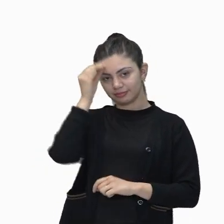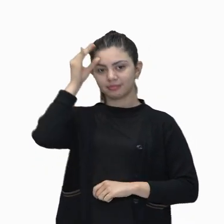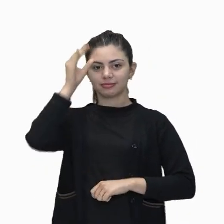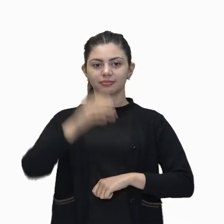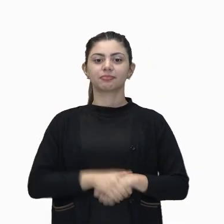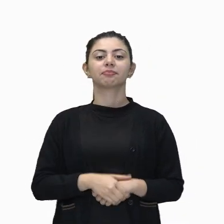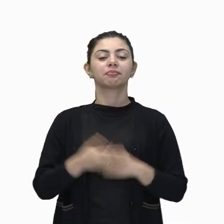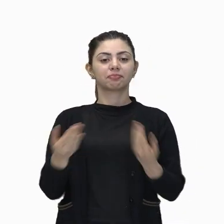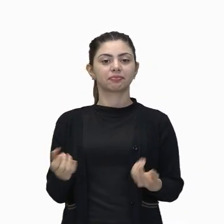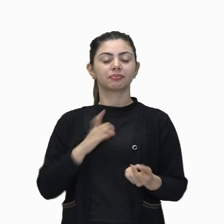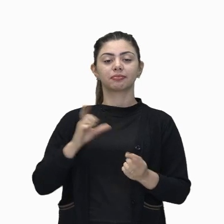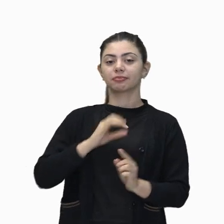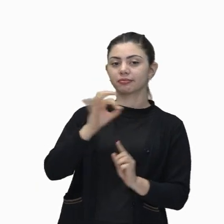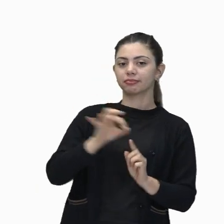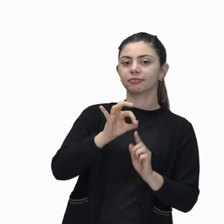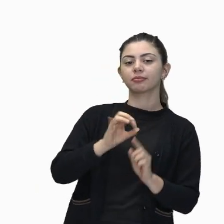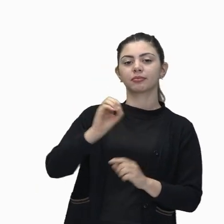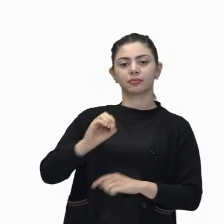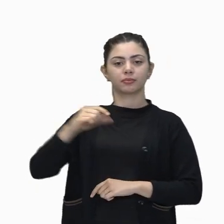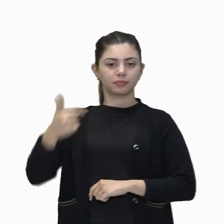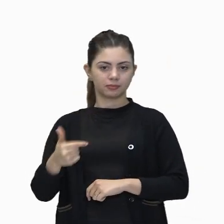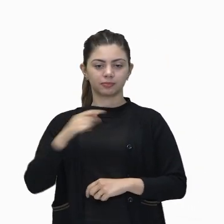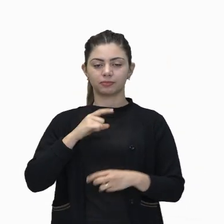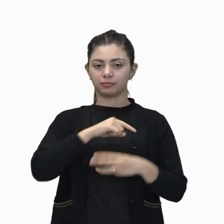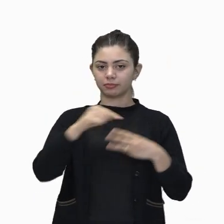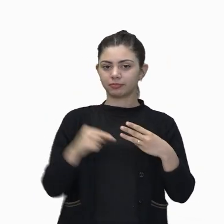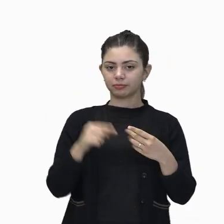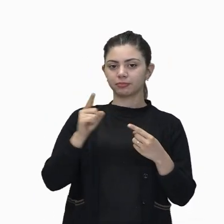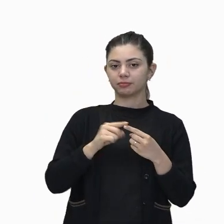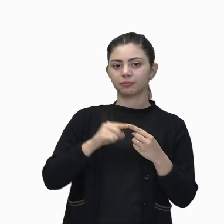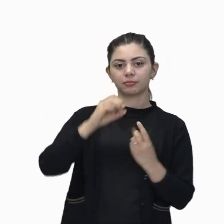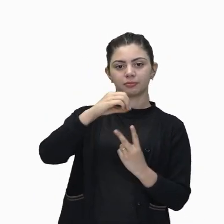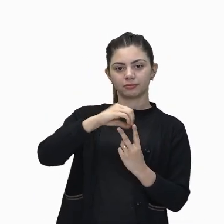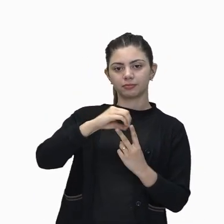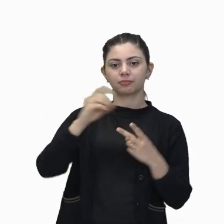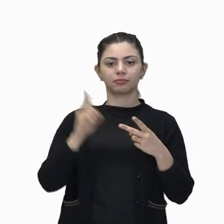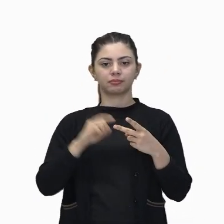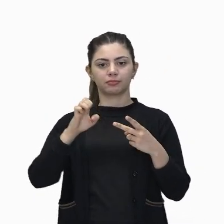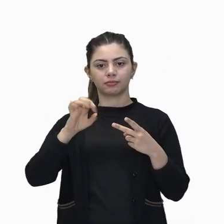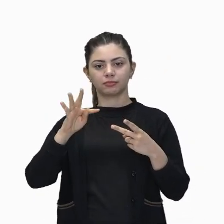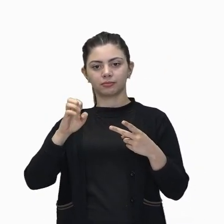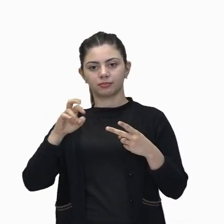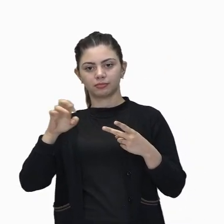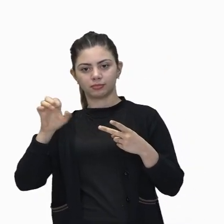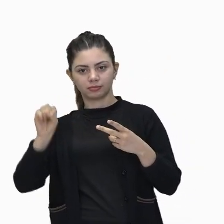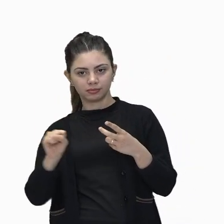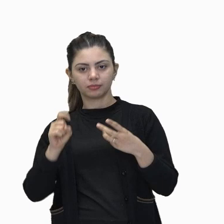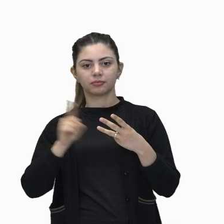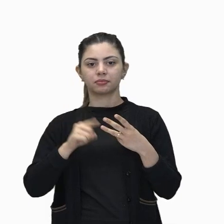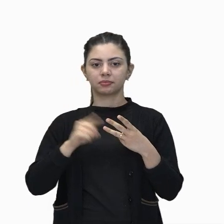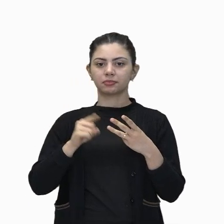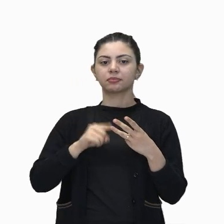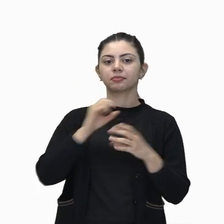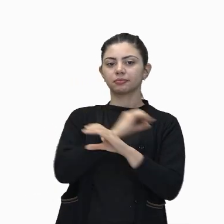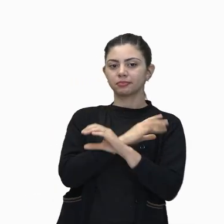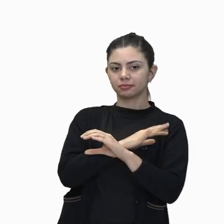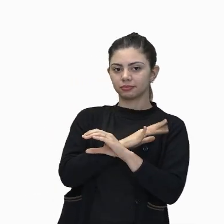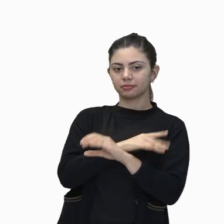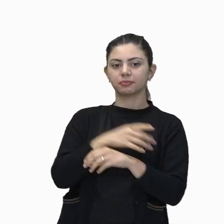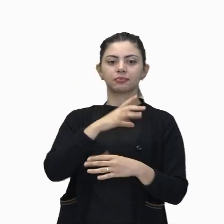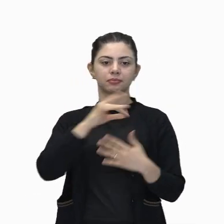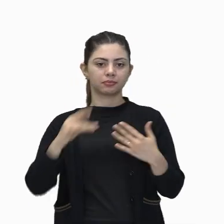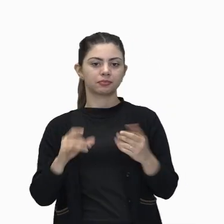conhecimento, funções oxigenadas, éter, ésteres e ácidos carboxílicos. E o